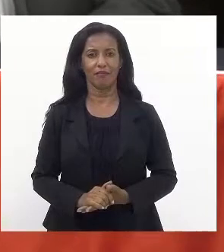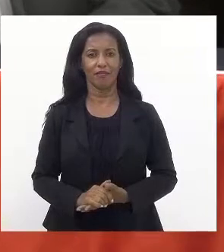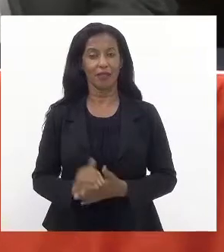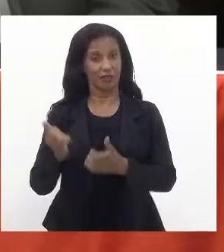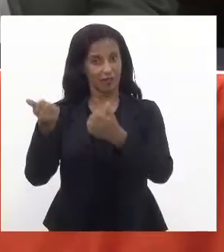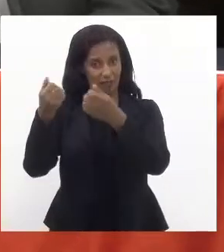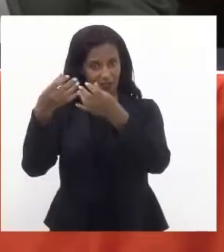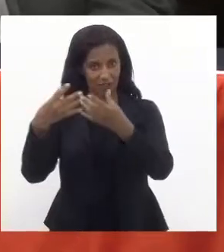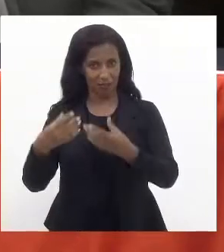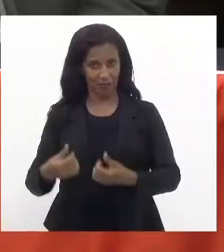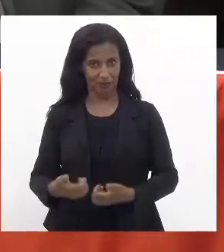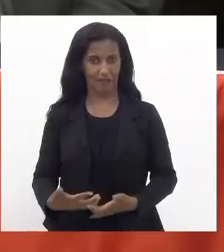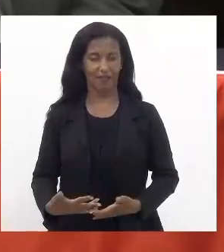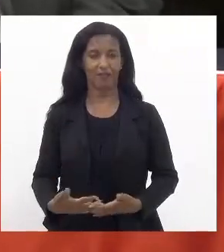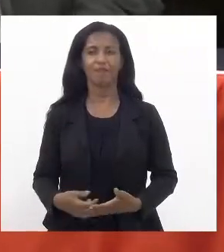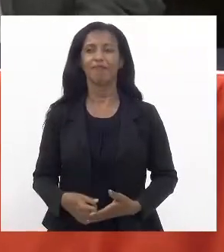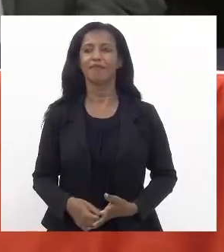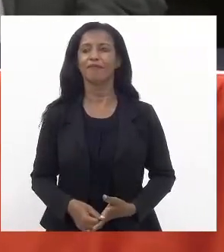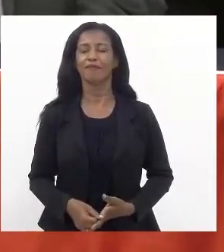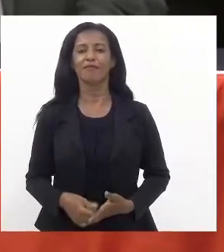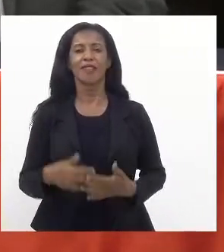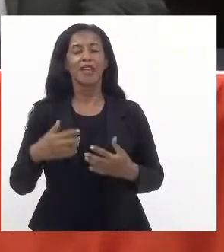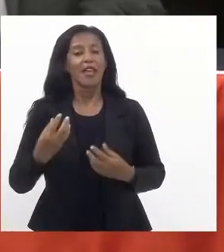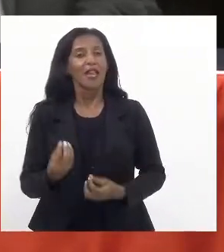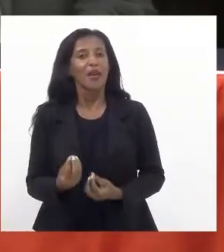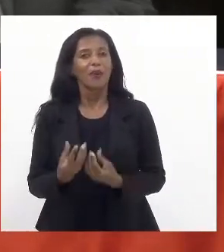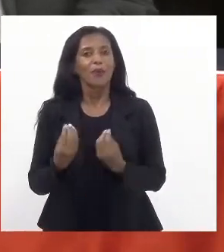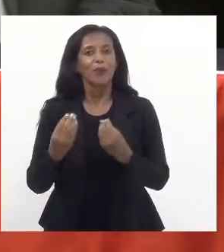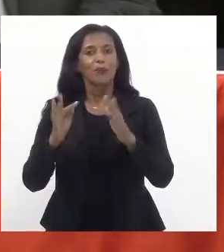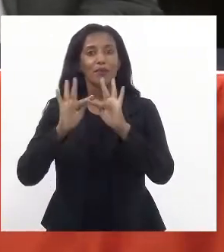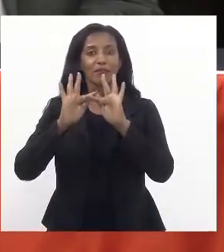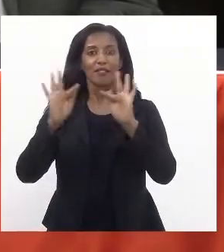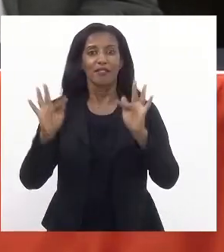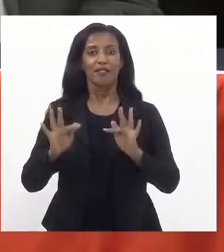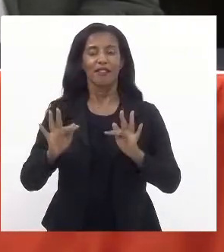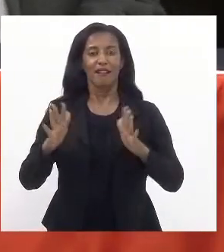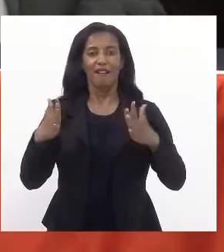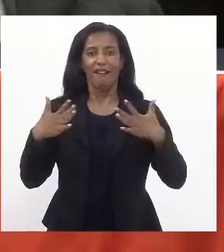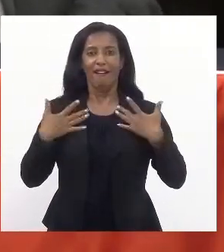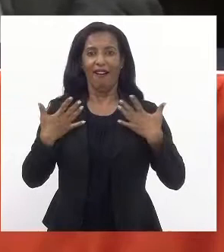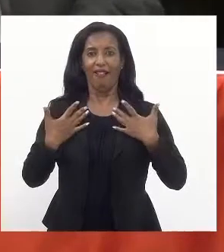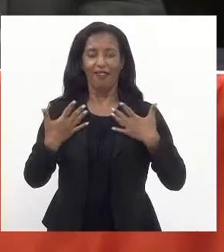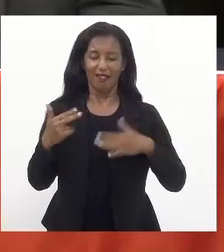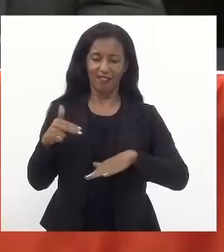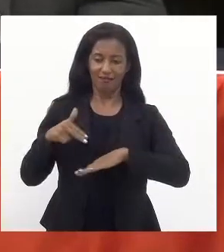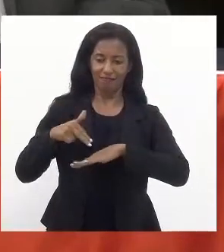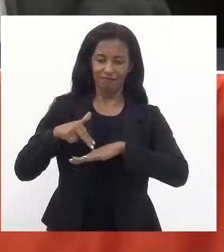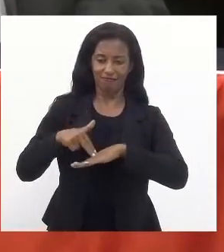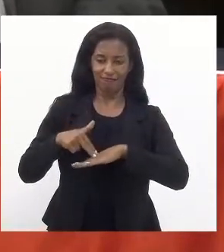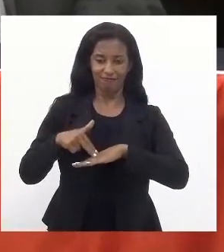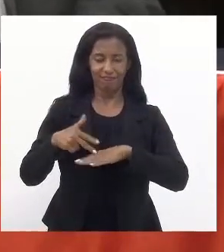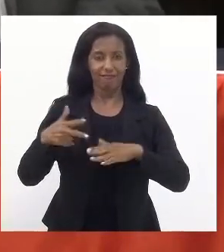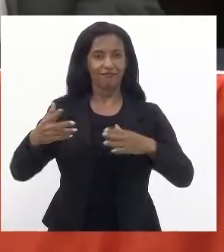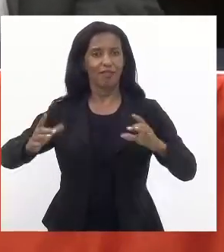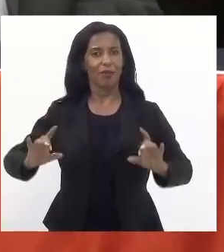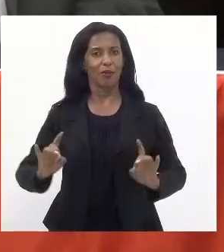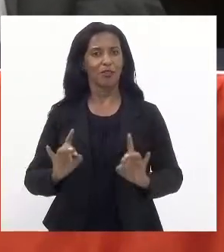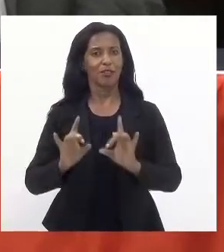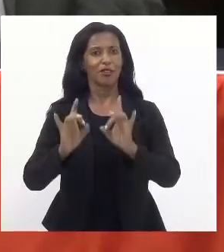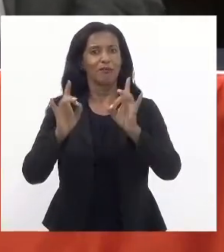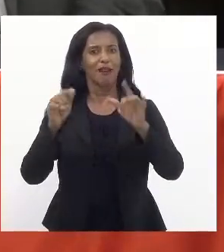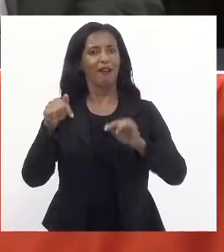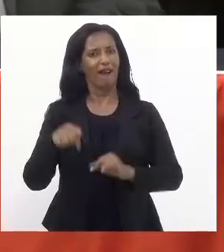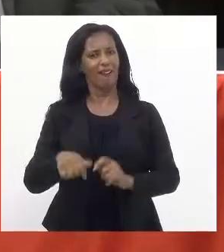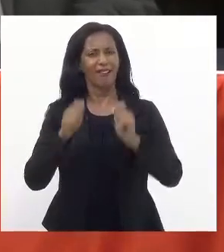senhor Alejandro Bittar, é com muita alegria que presido essa sessão solene, aqui na minha